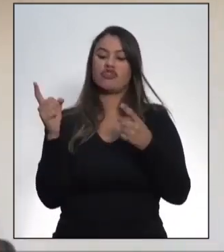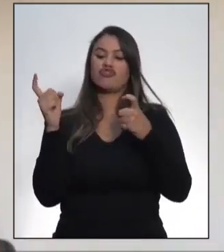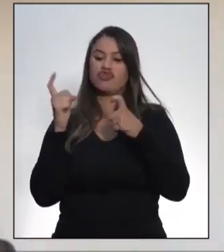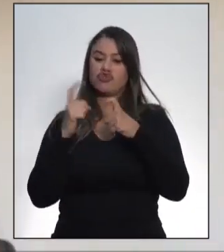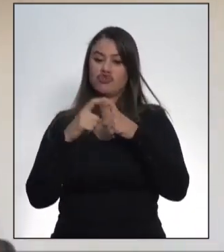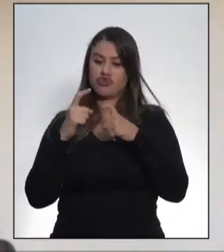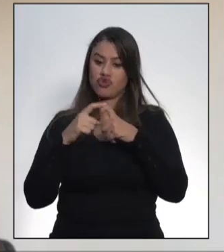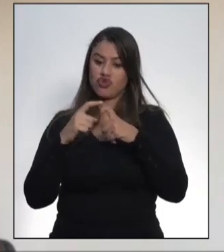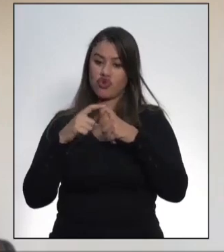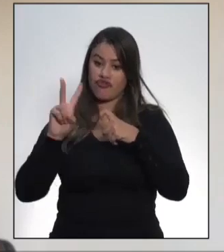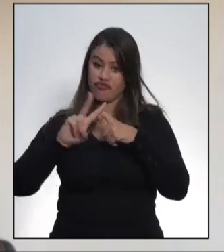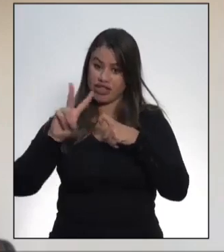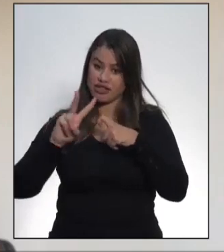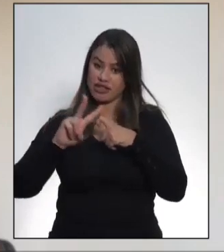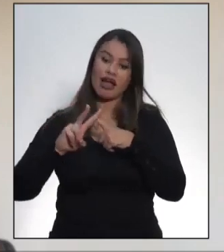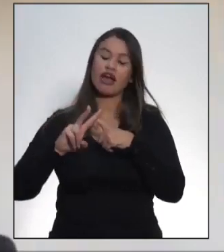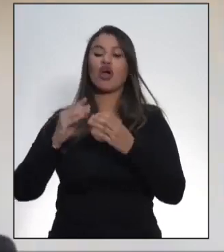produto